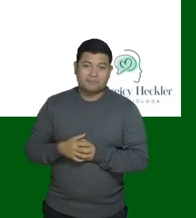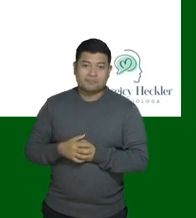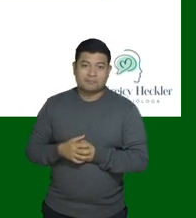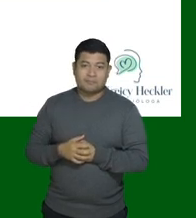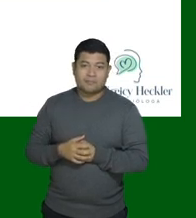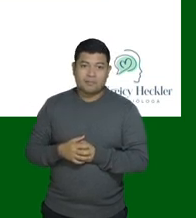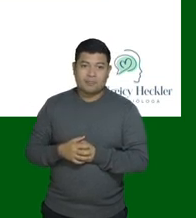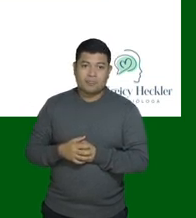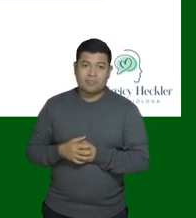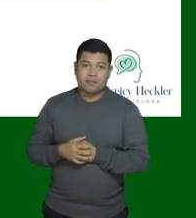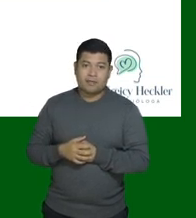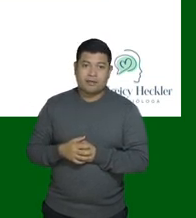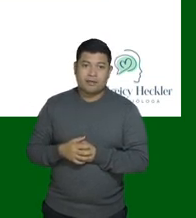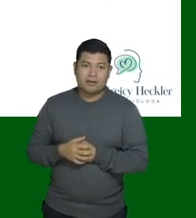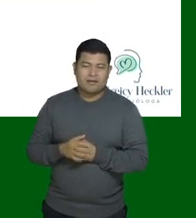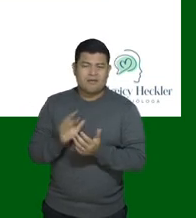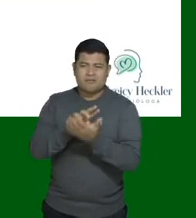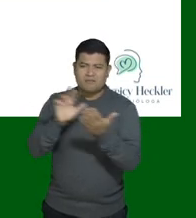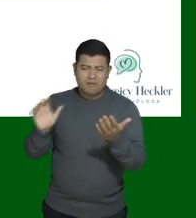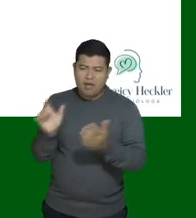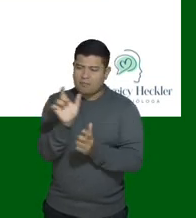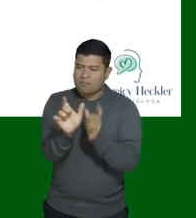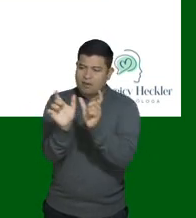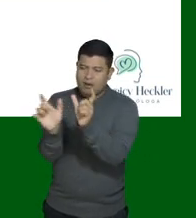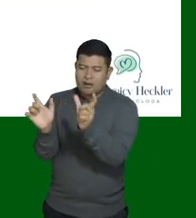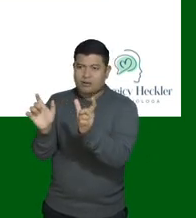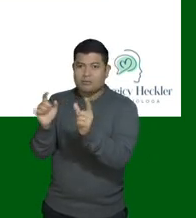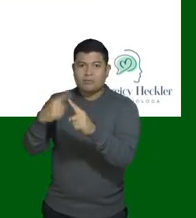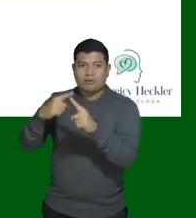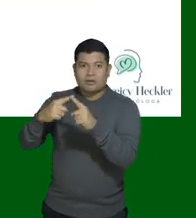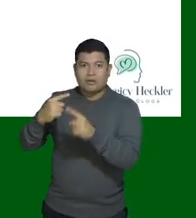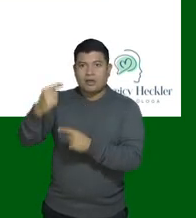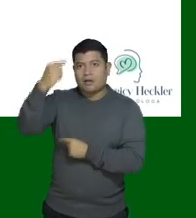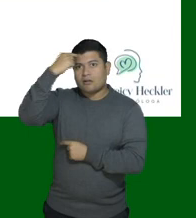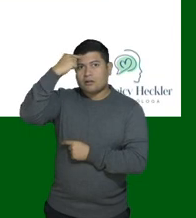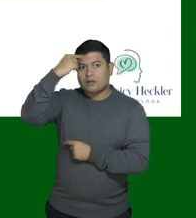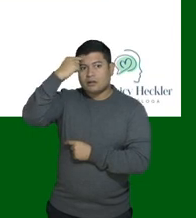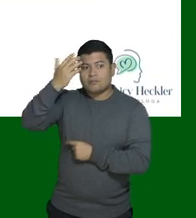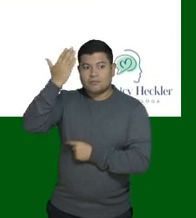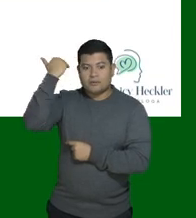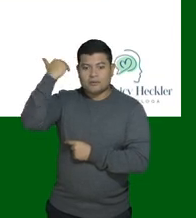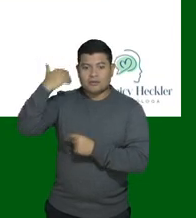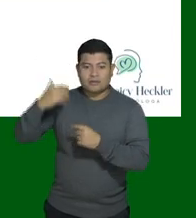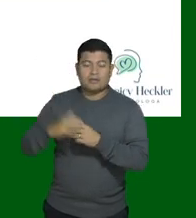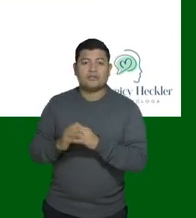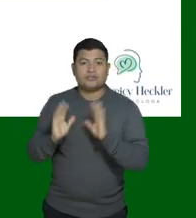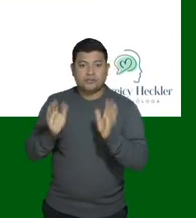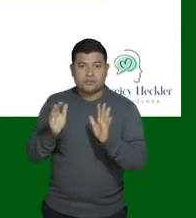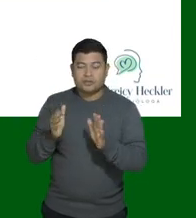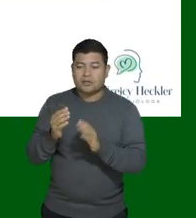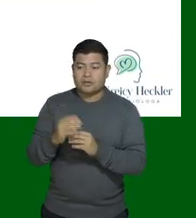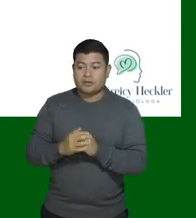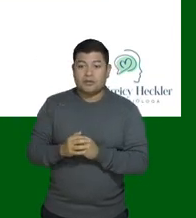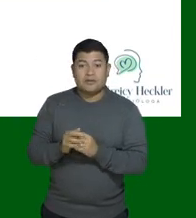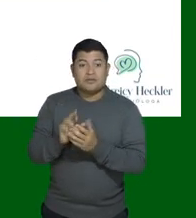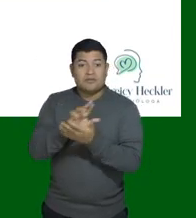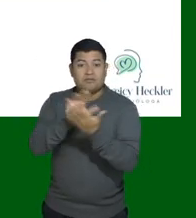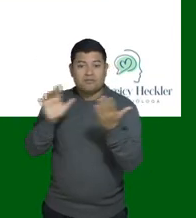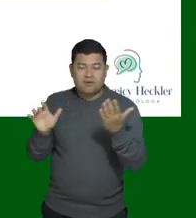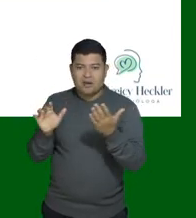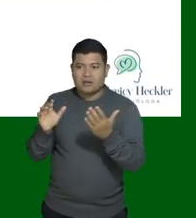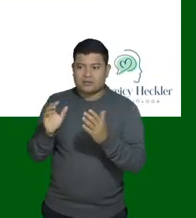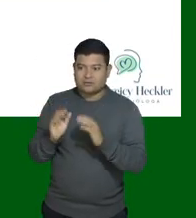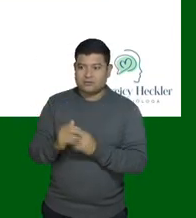bolo, mola. Eu vou lá na minha memória fonológica e no meu repertório de palavras que está lá